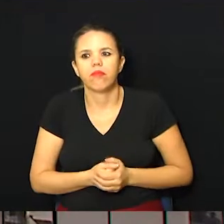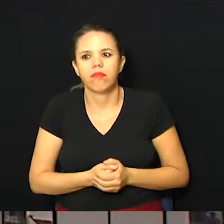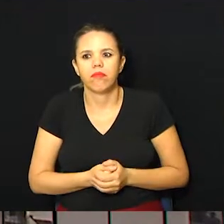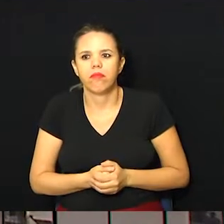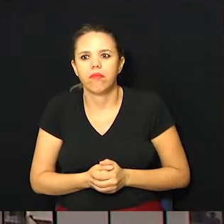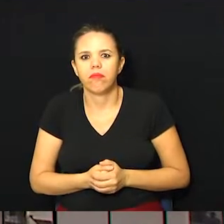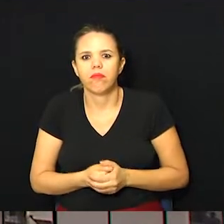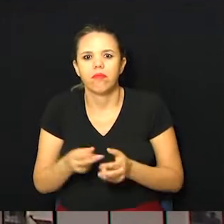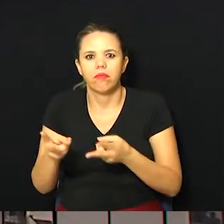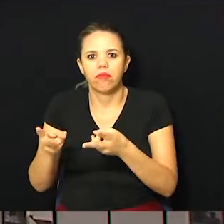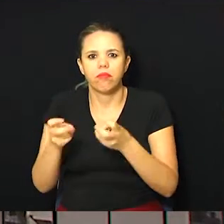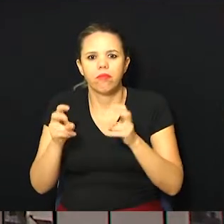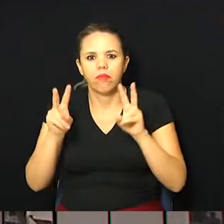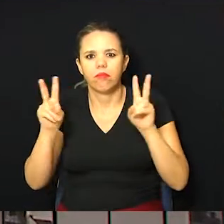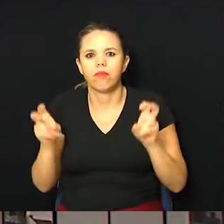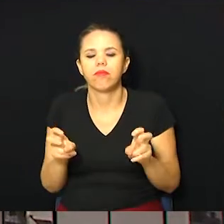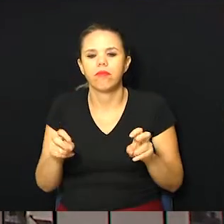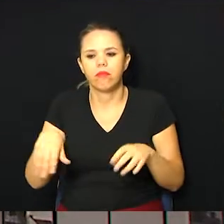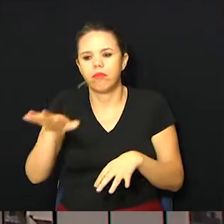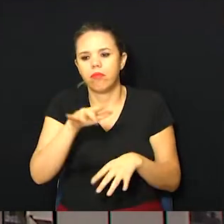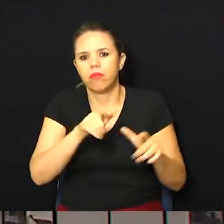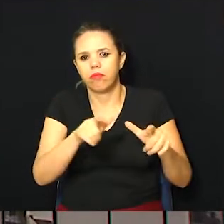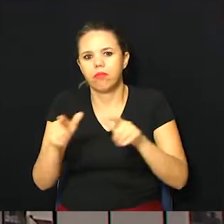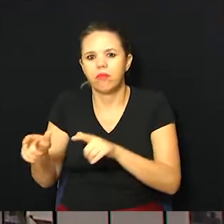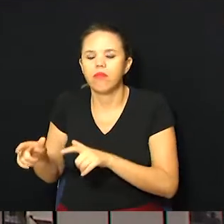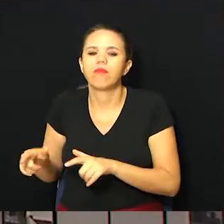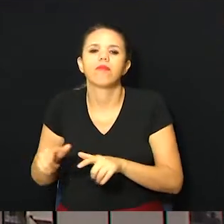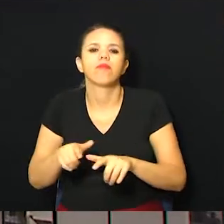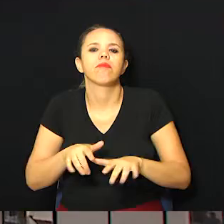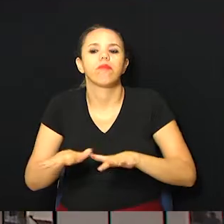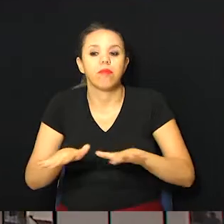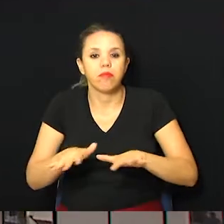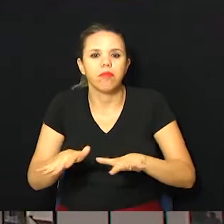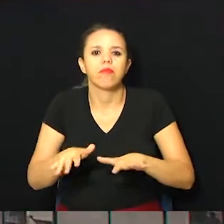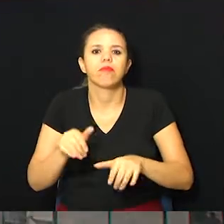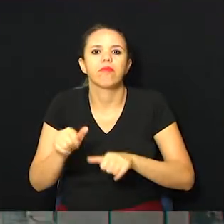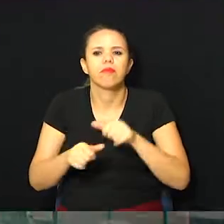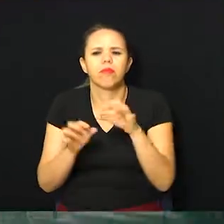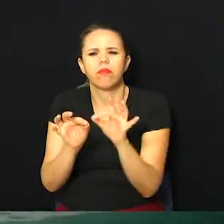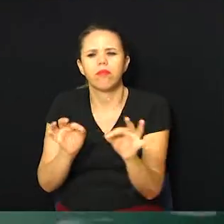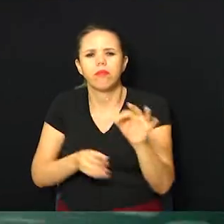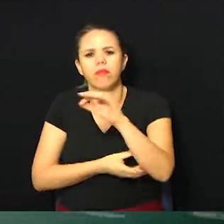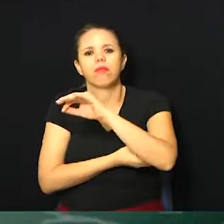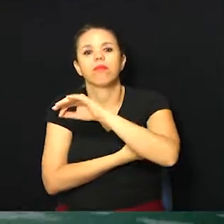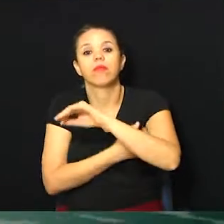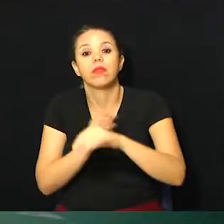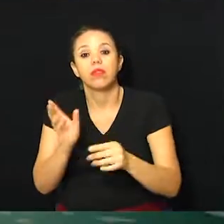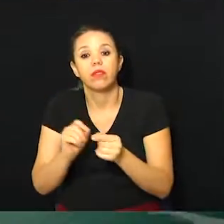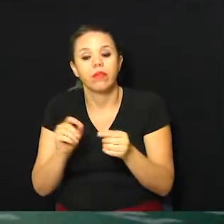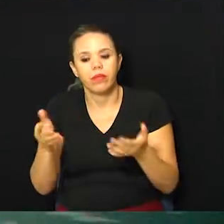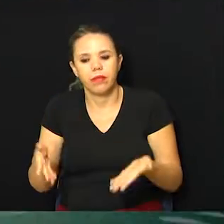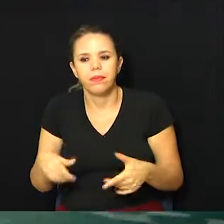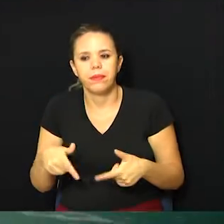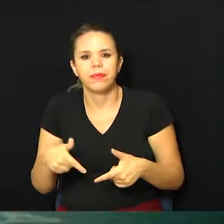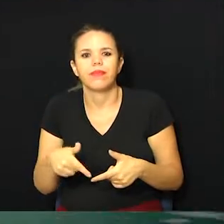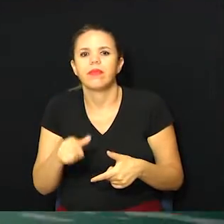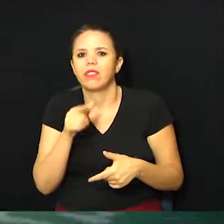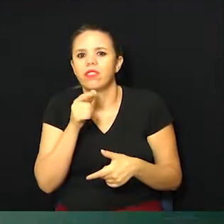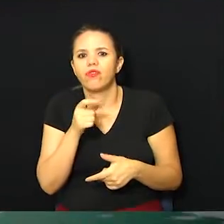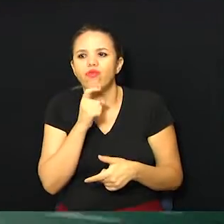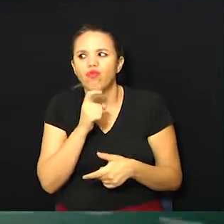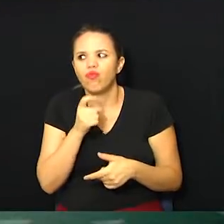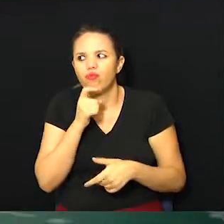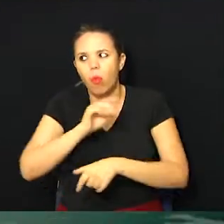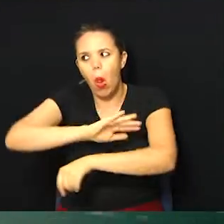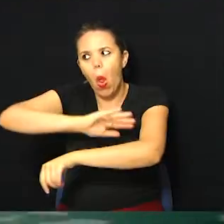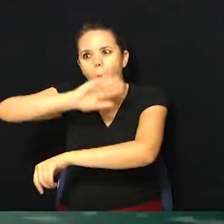essa relação entre essas áreas remotas e tudo aquilo que a gente está fazendo aqui? Porque já tem todas as geleiras, né, que têm derretido